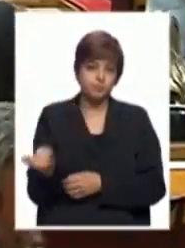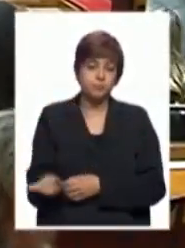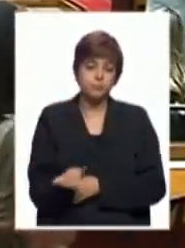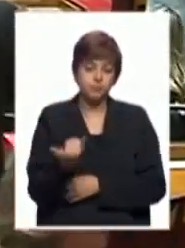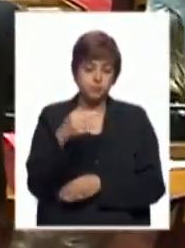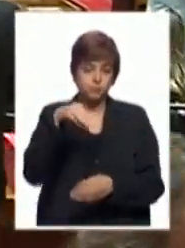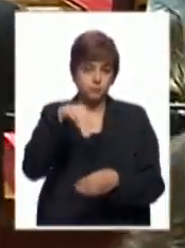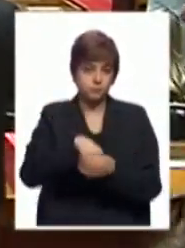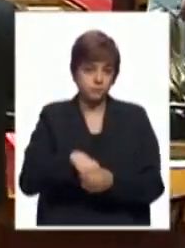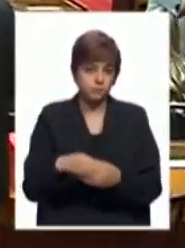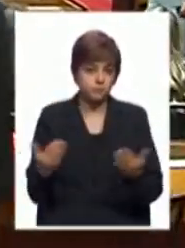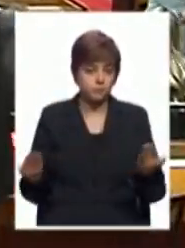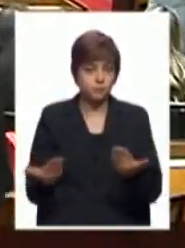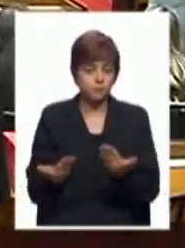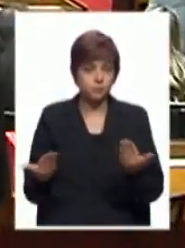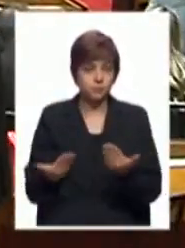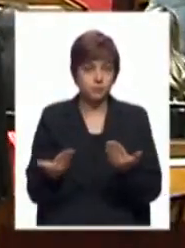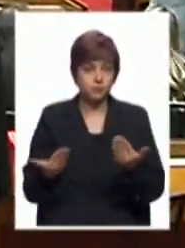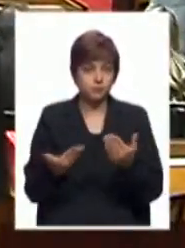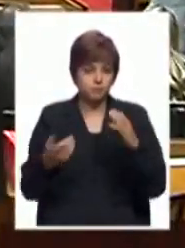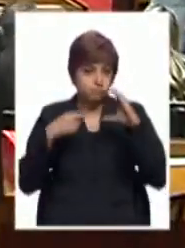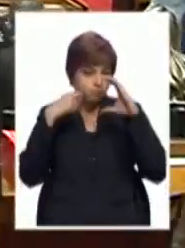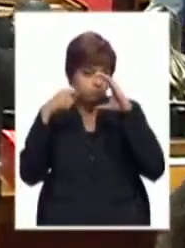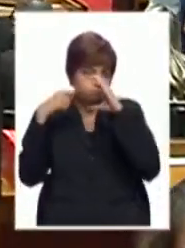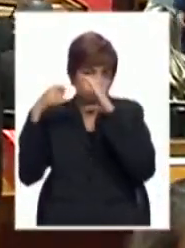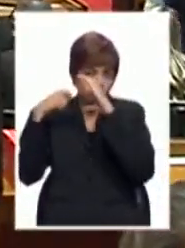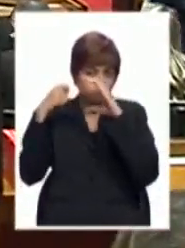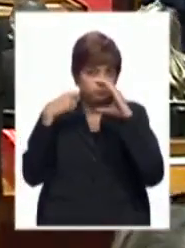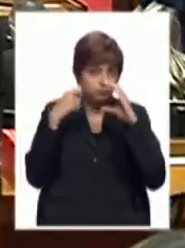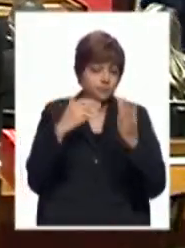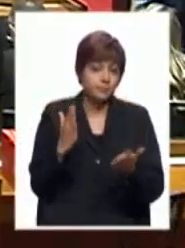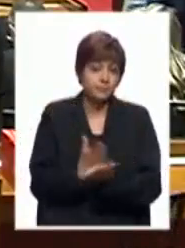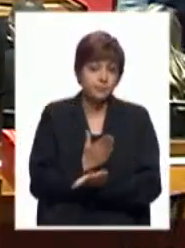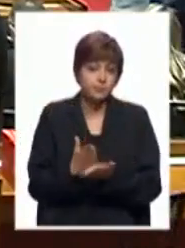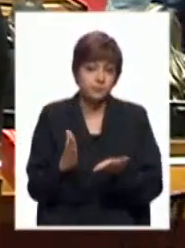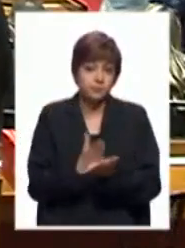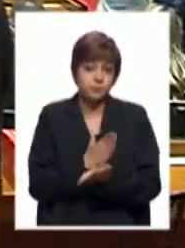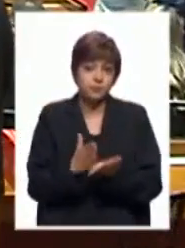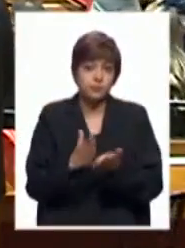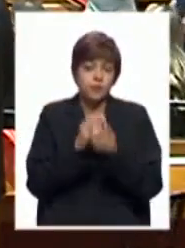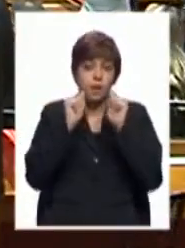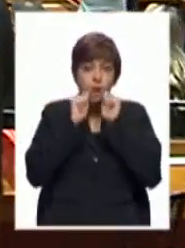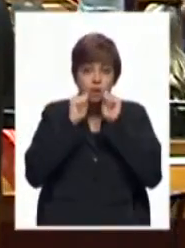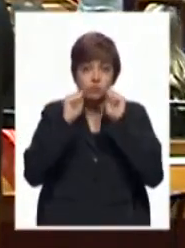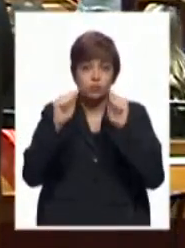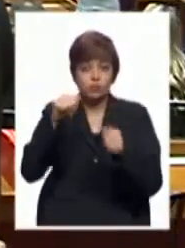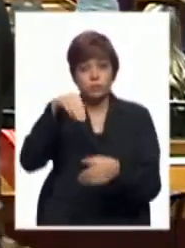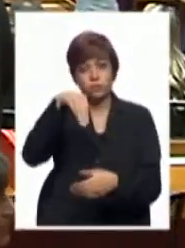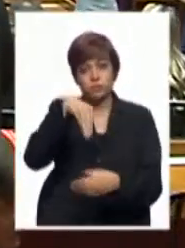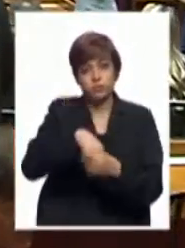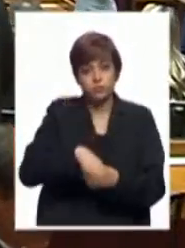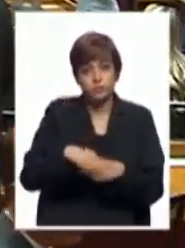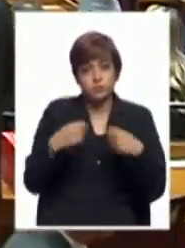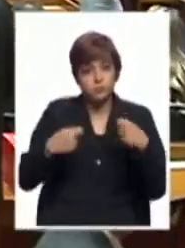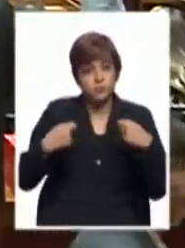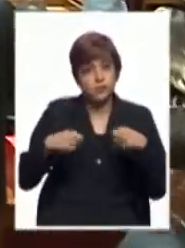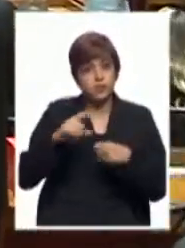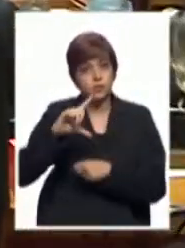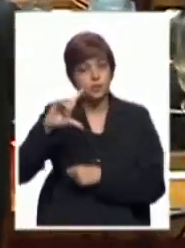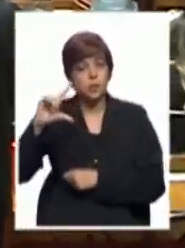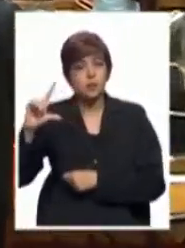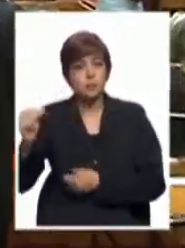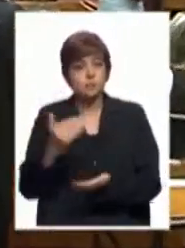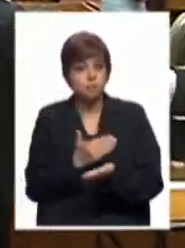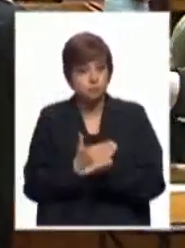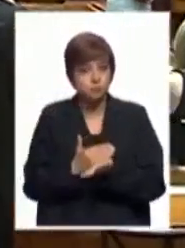então, neste momento há alguns ainda assessores que devem deixar o plenário para que deem início, então,